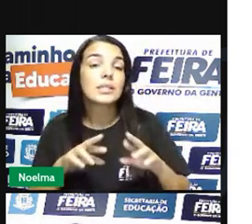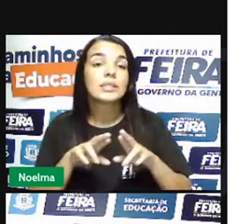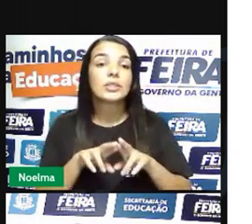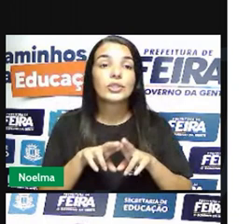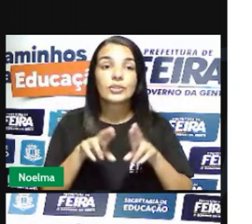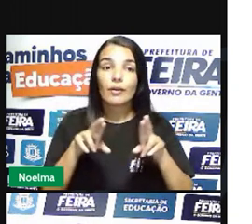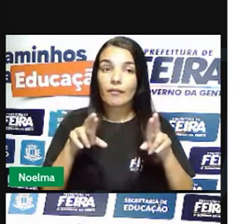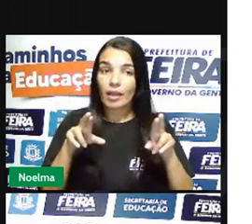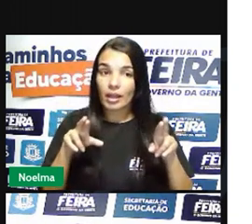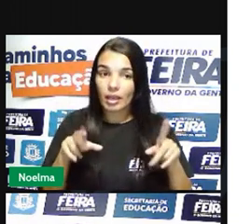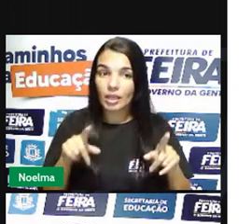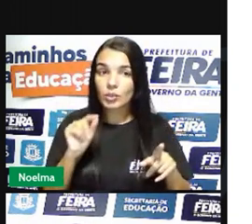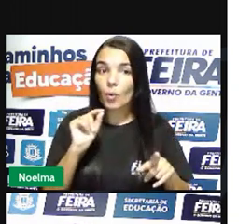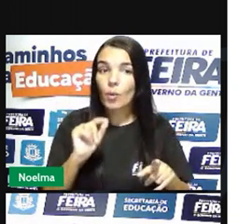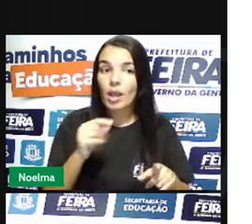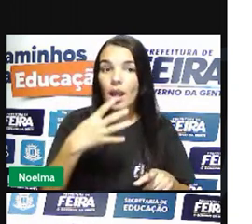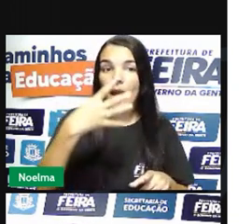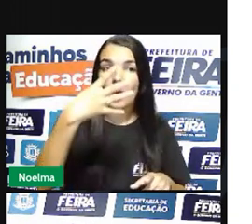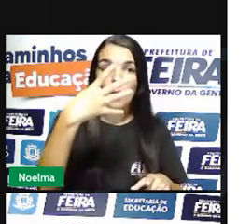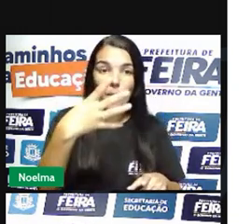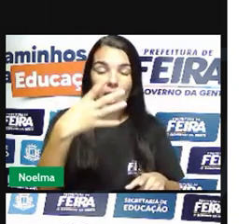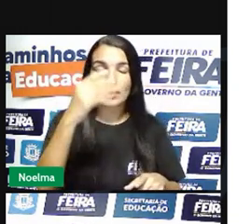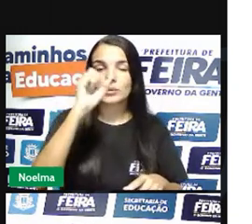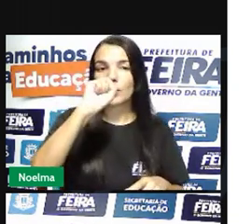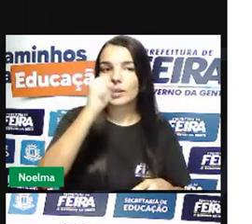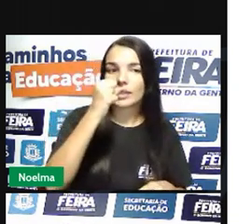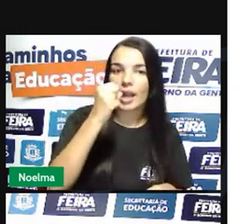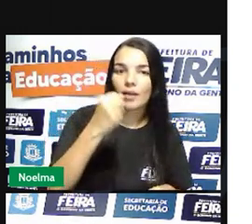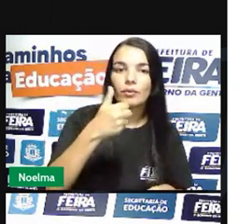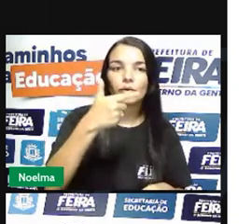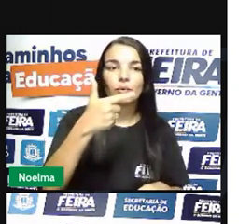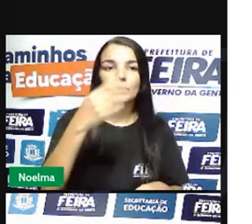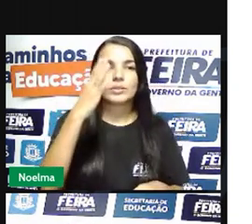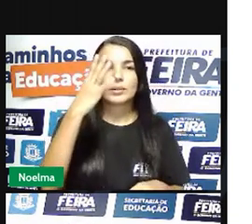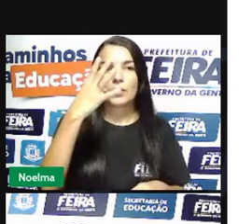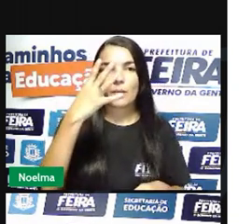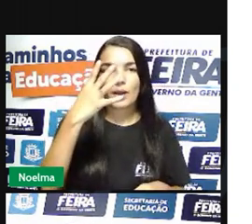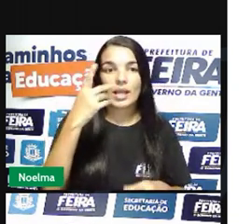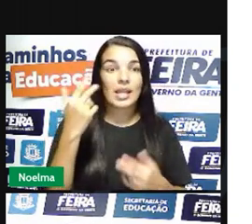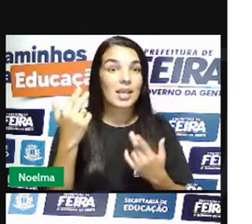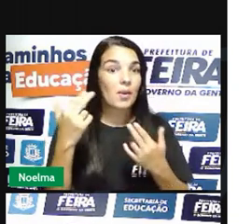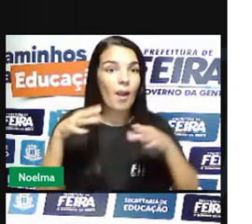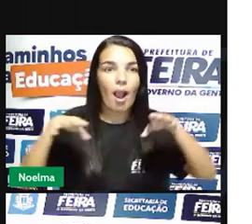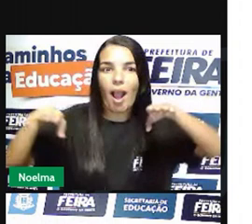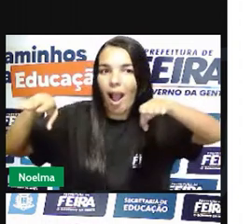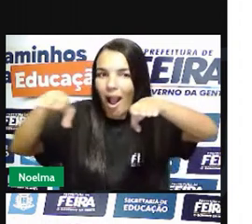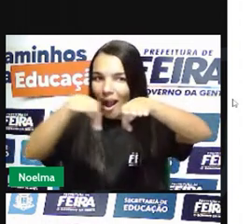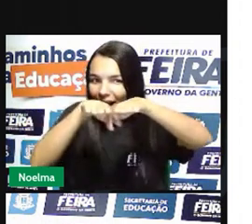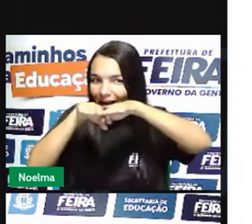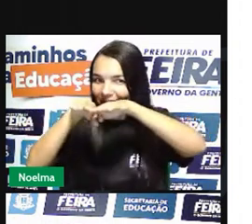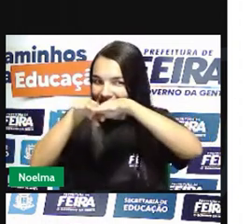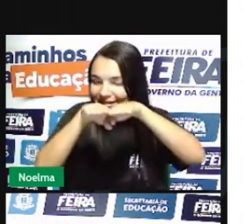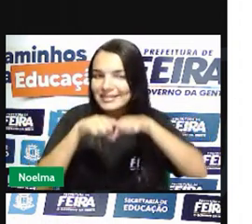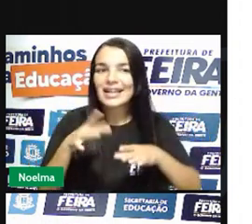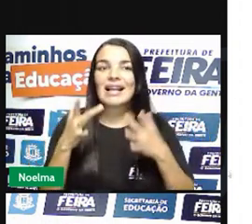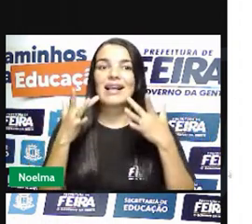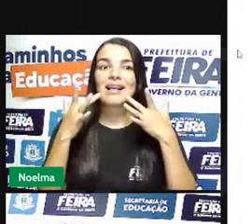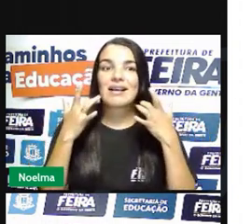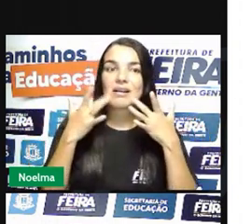figura podemos dizer então que quatro oitavos dois quartos e um meio são frações equivalentes ou seja